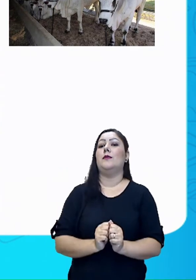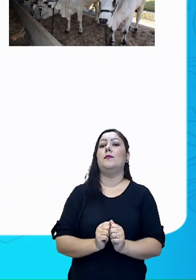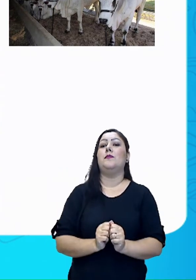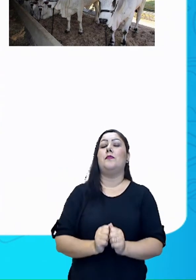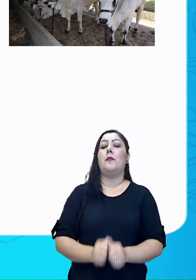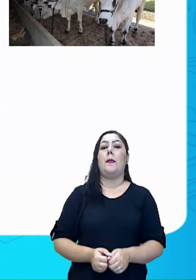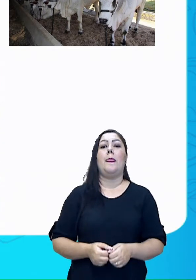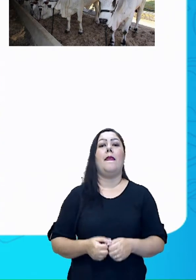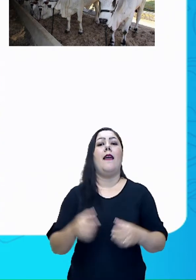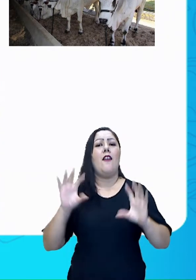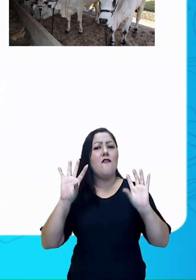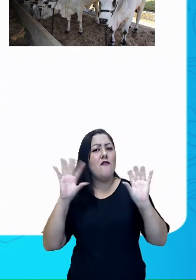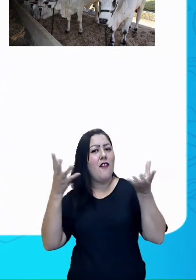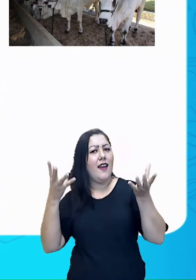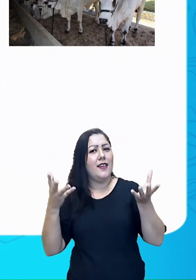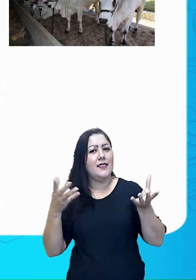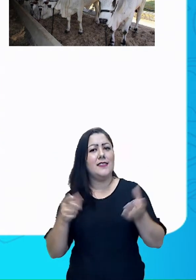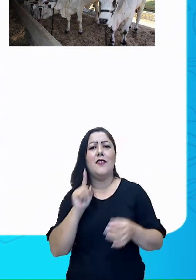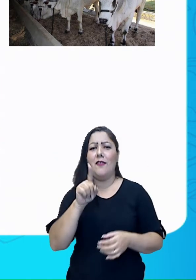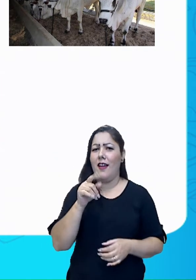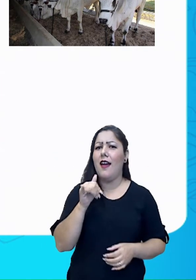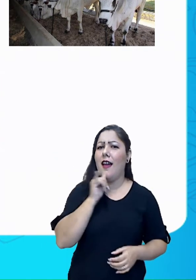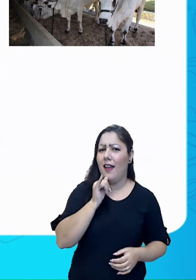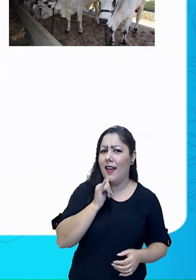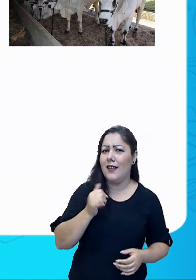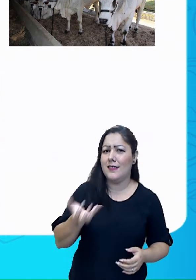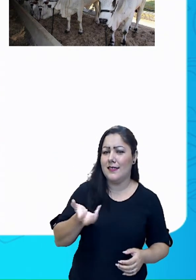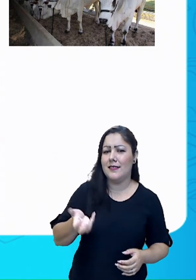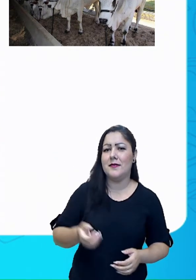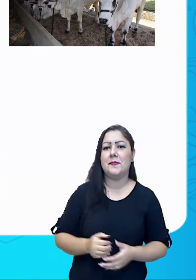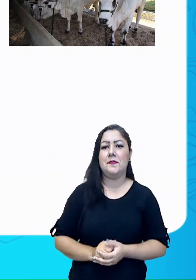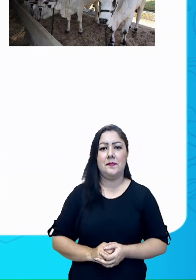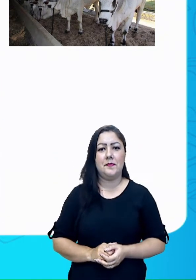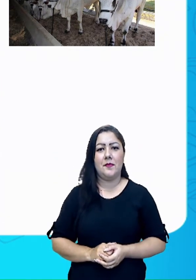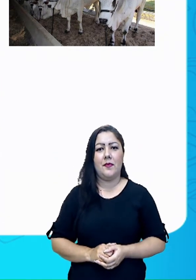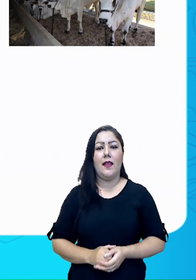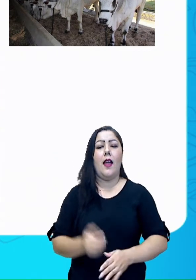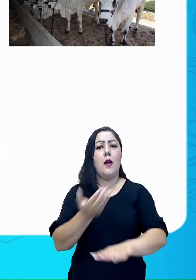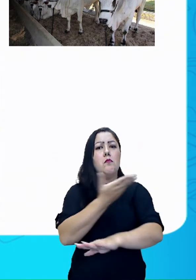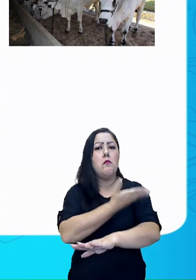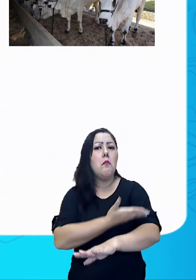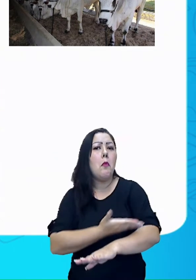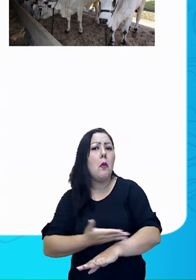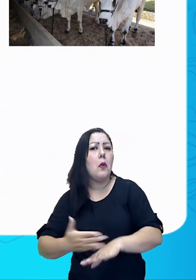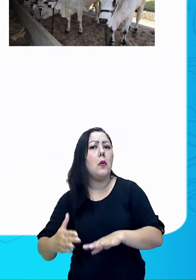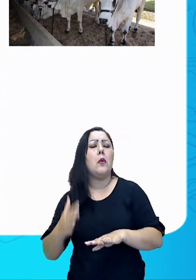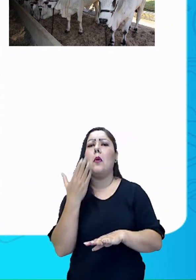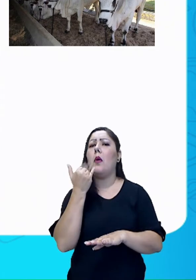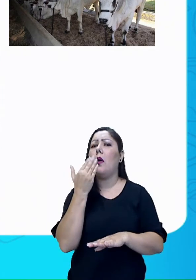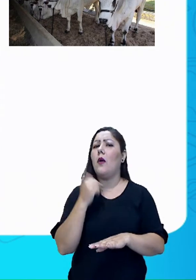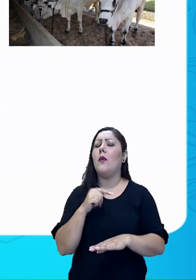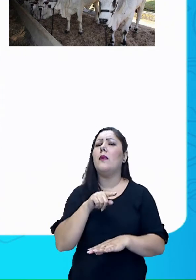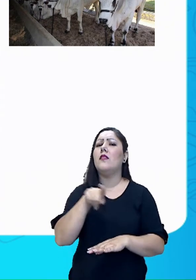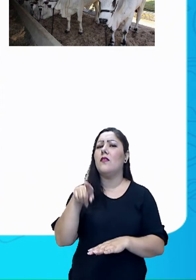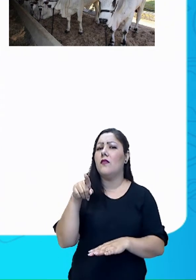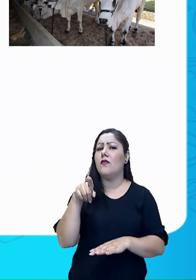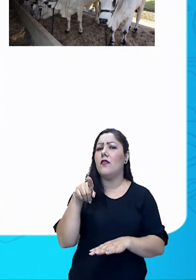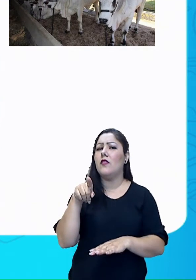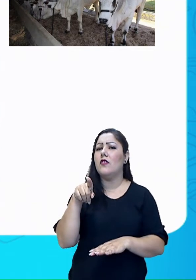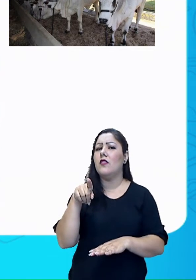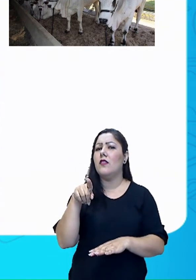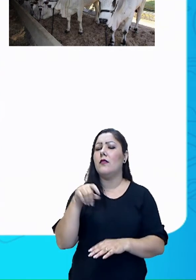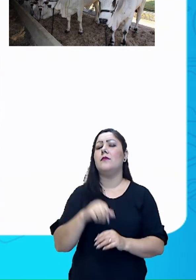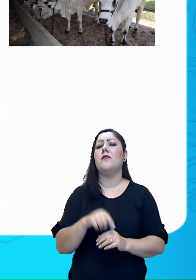festas. Quer ver um exemplo? Quando fala aqui de costumes e comidas, você fala que é